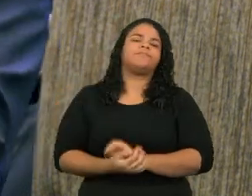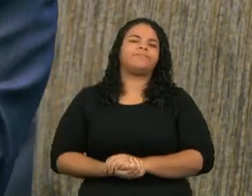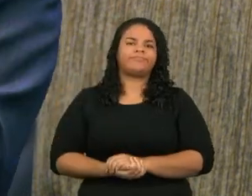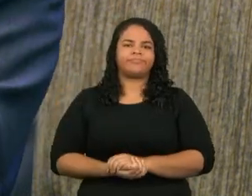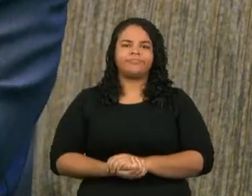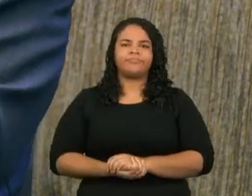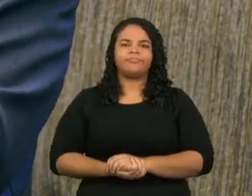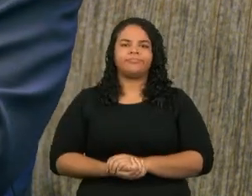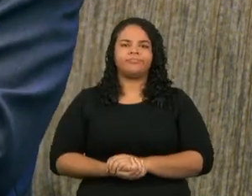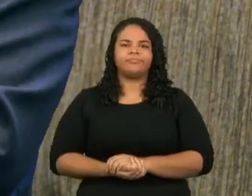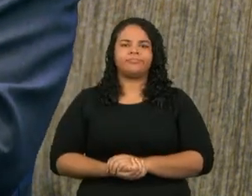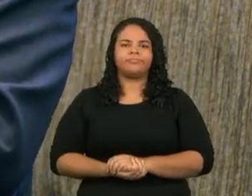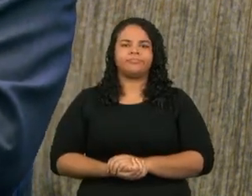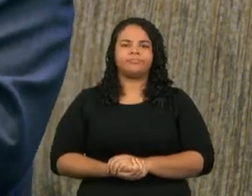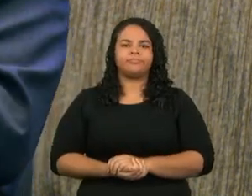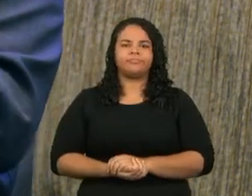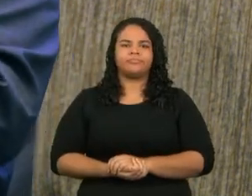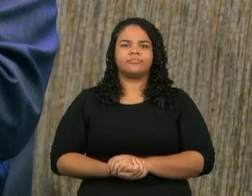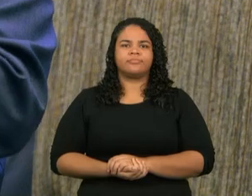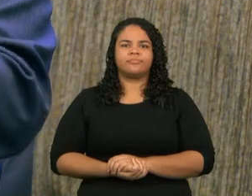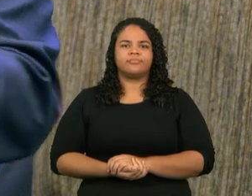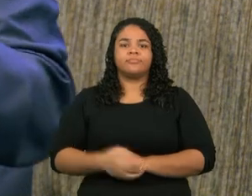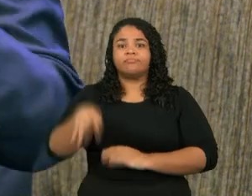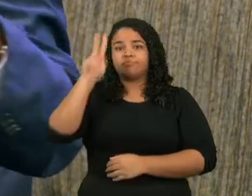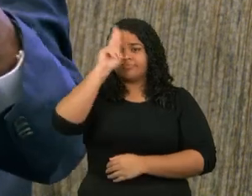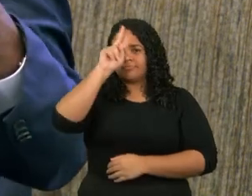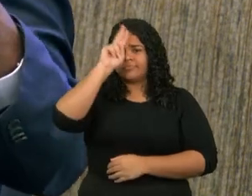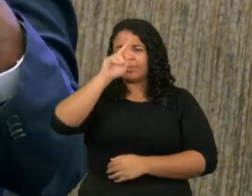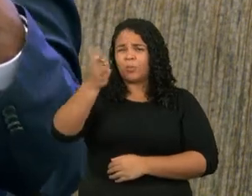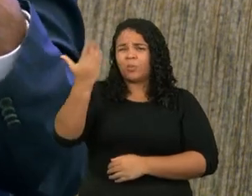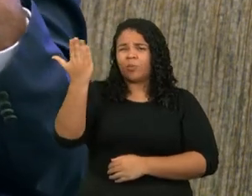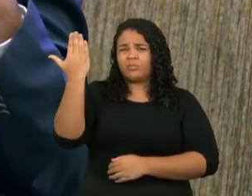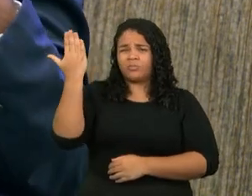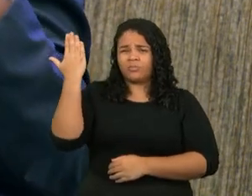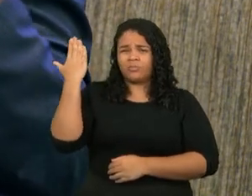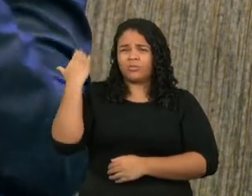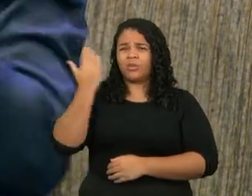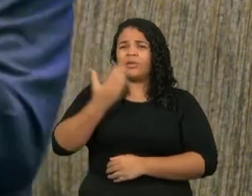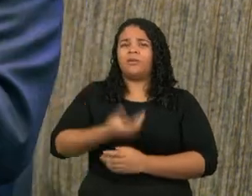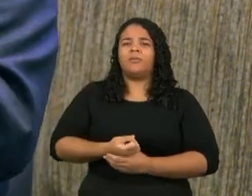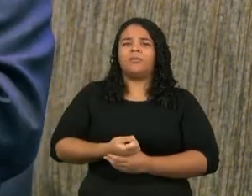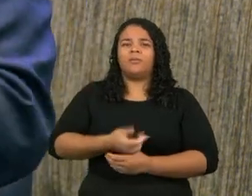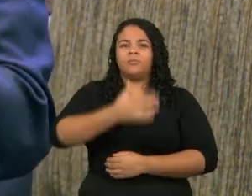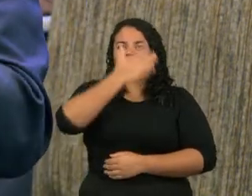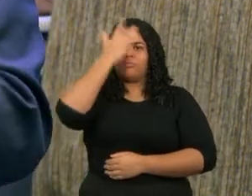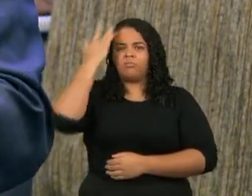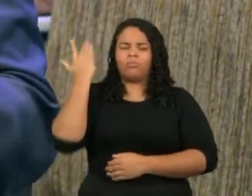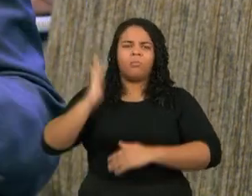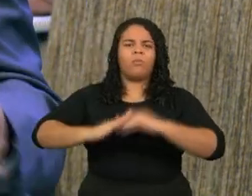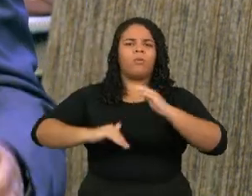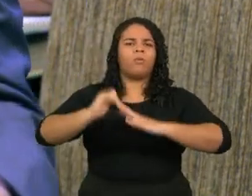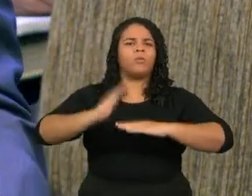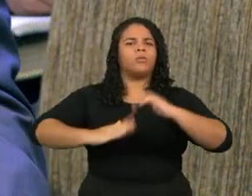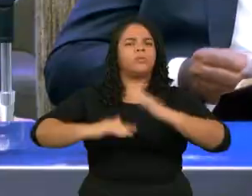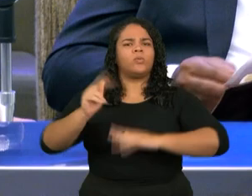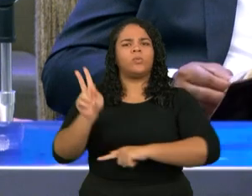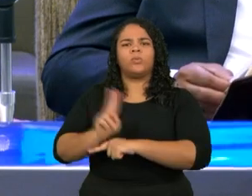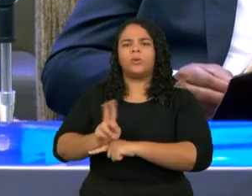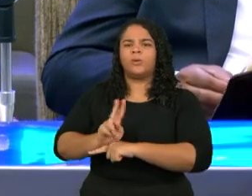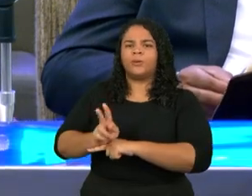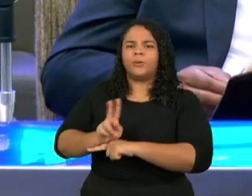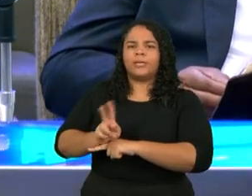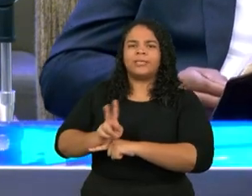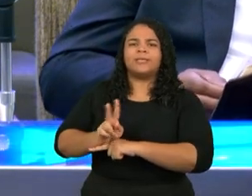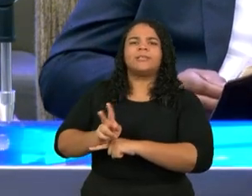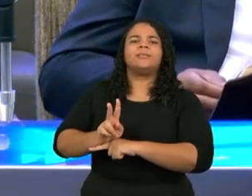exerciam eles ficavam as cidades antigamente eram cercada por muros e